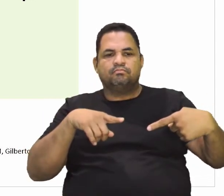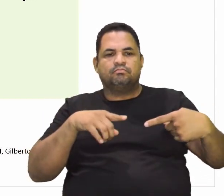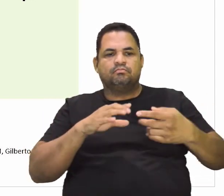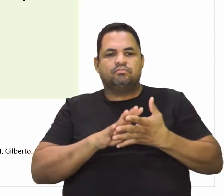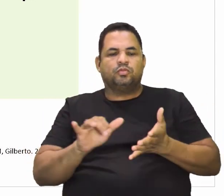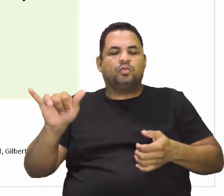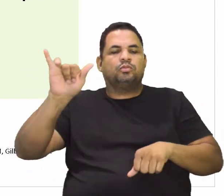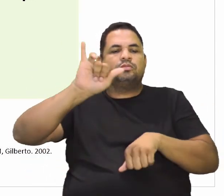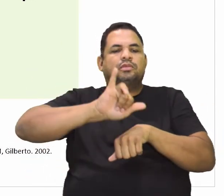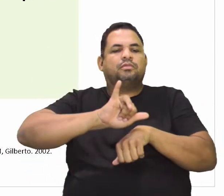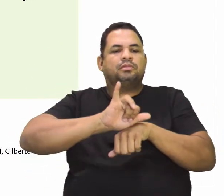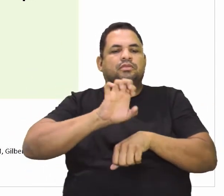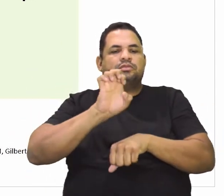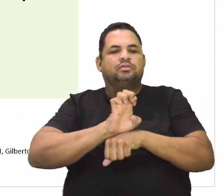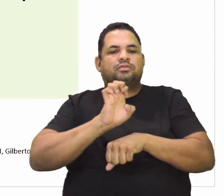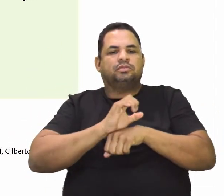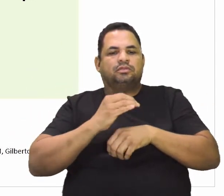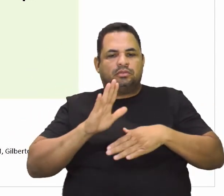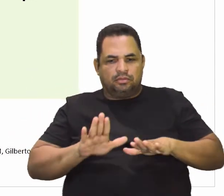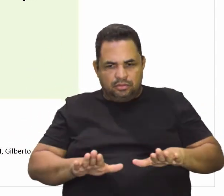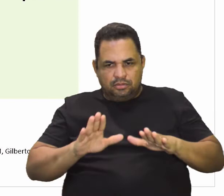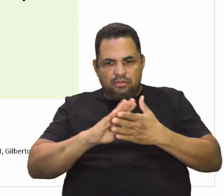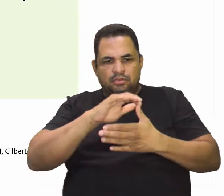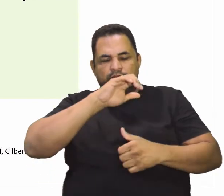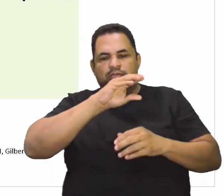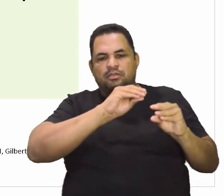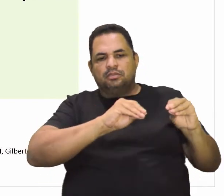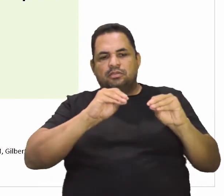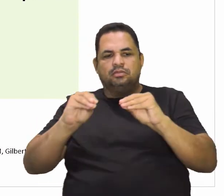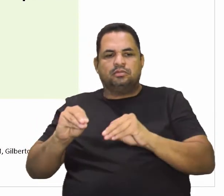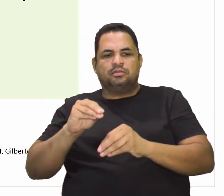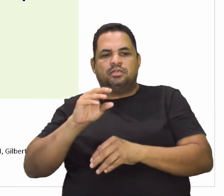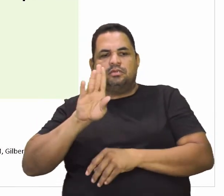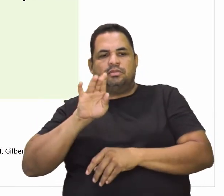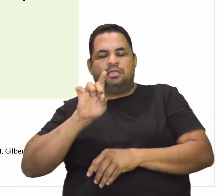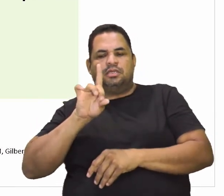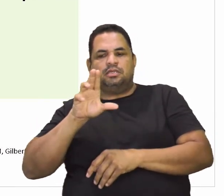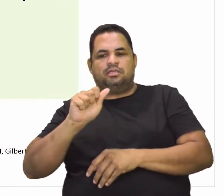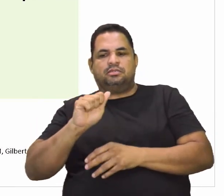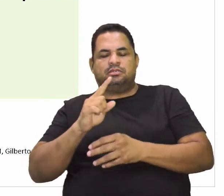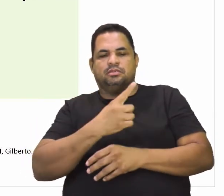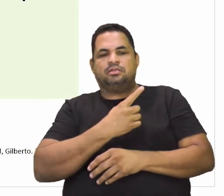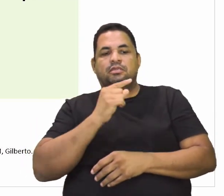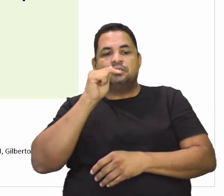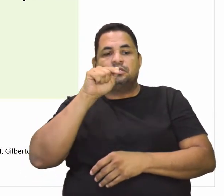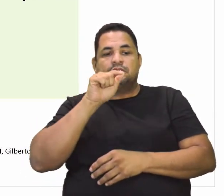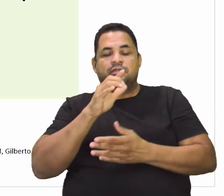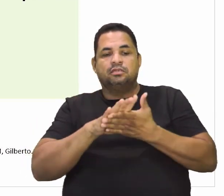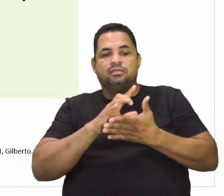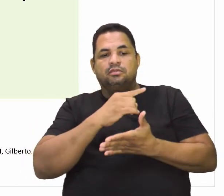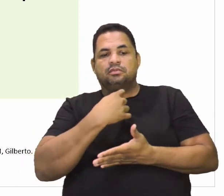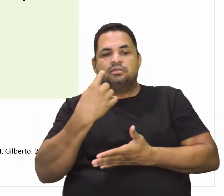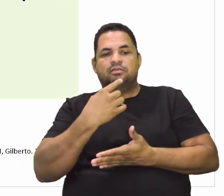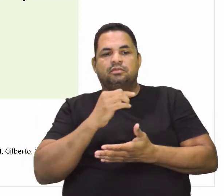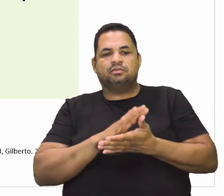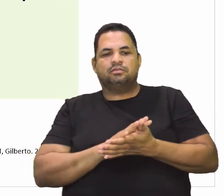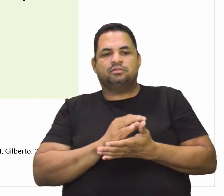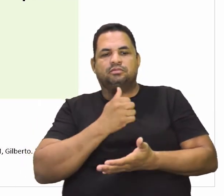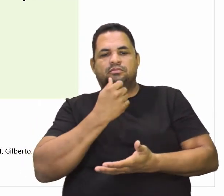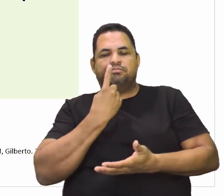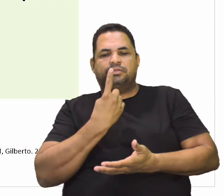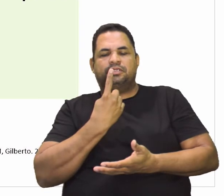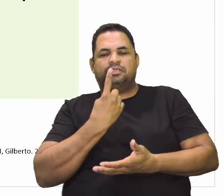do Estado Islâmico foi transferida para Bagdá. É aqui que nós temos as 1001